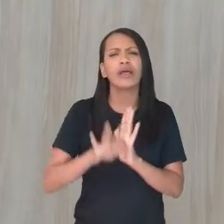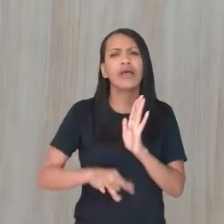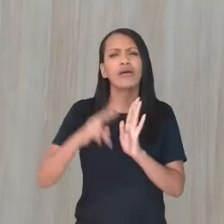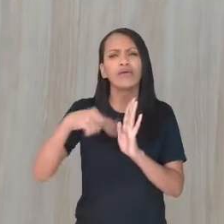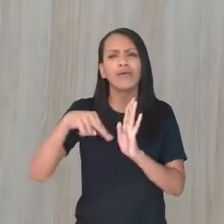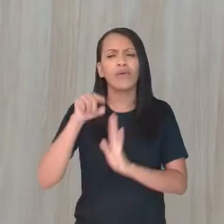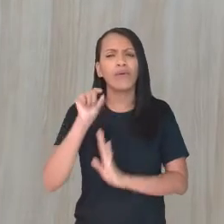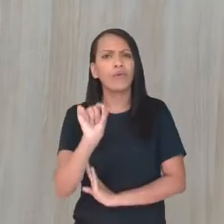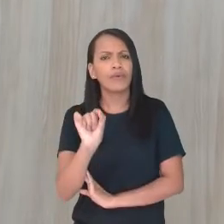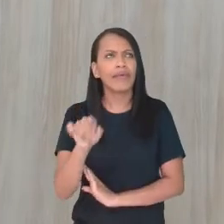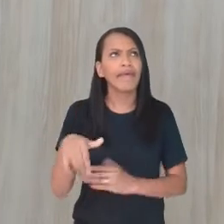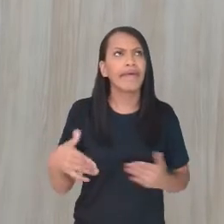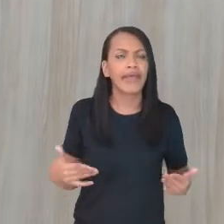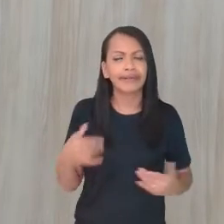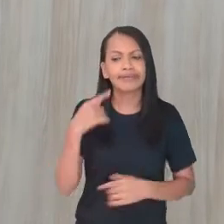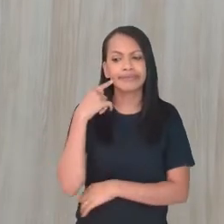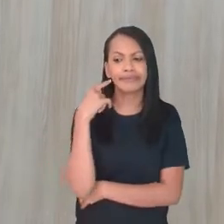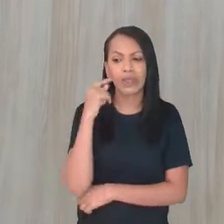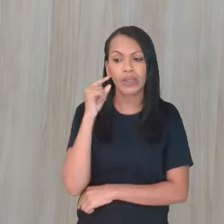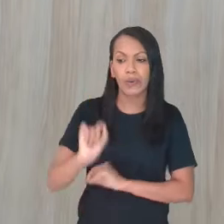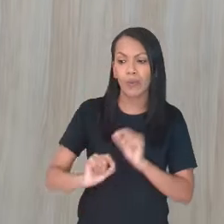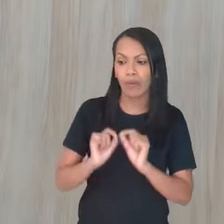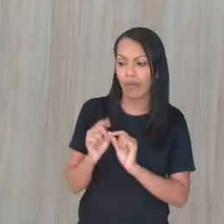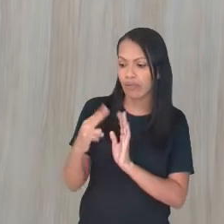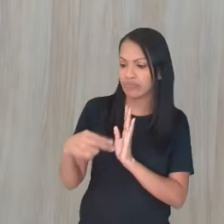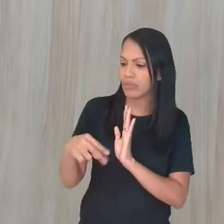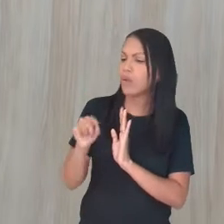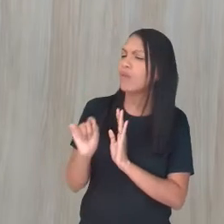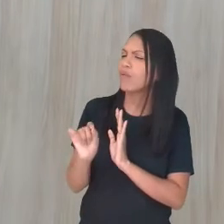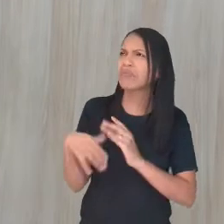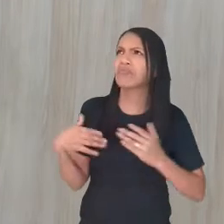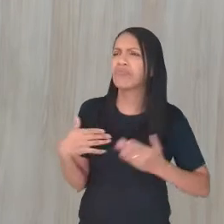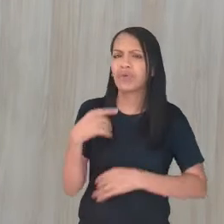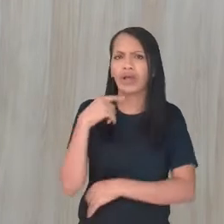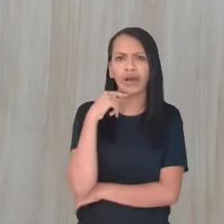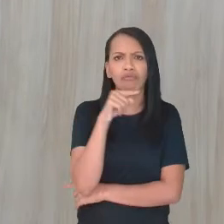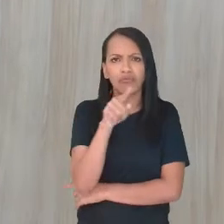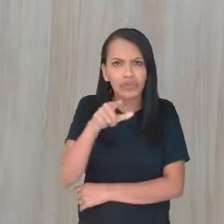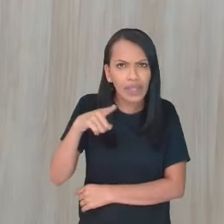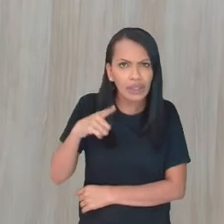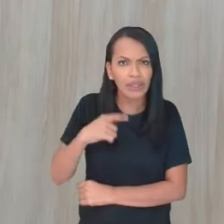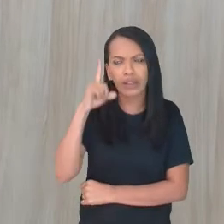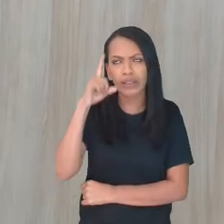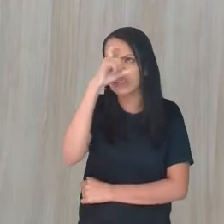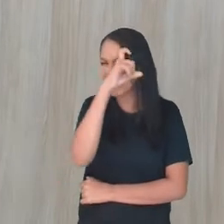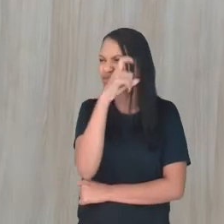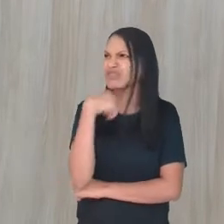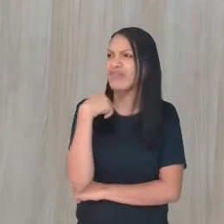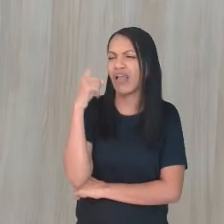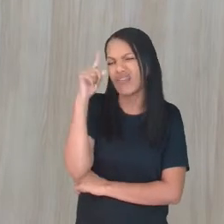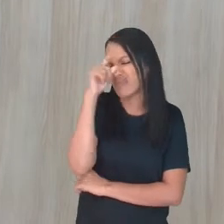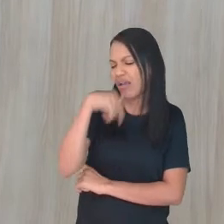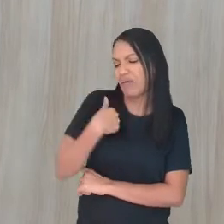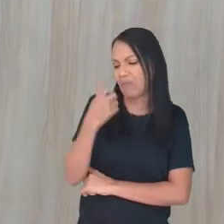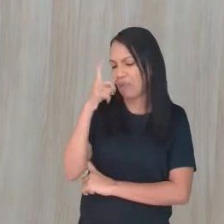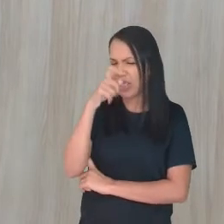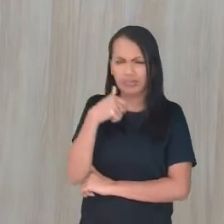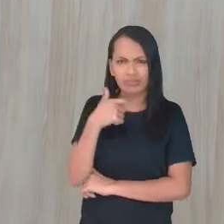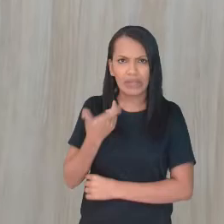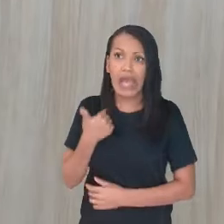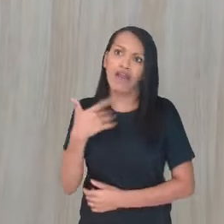O que seria, então, ler o texto? Tem dificuldade de leitura? Não